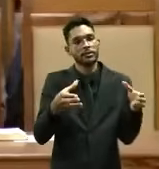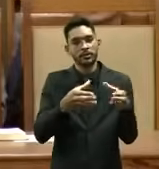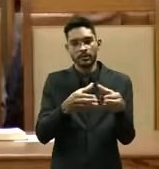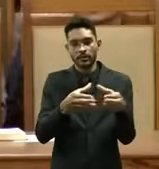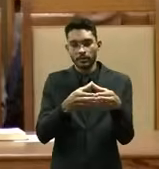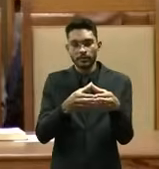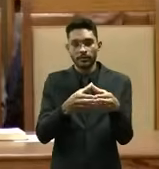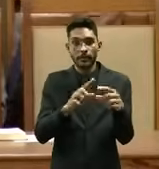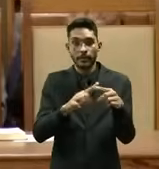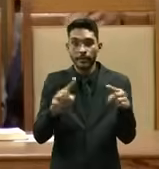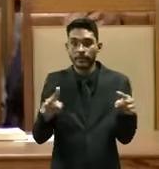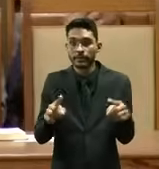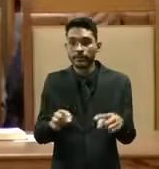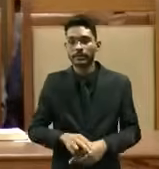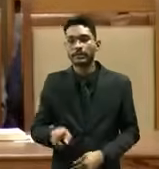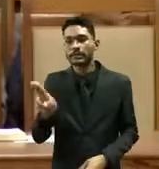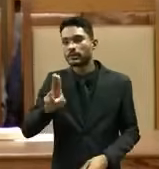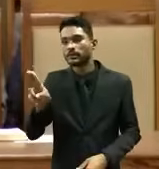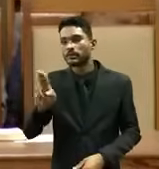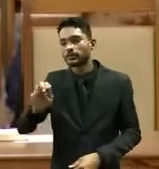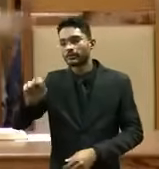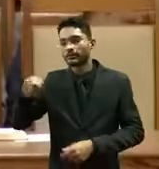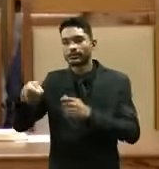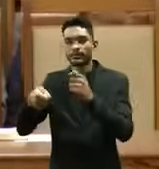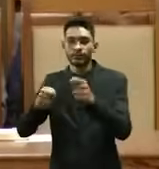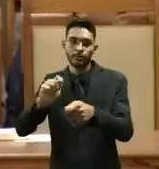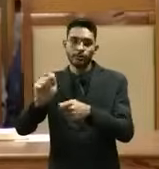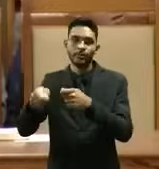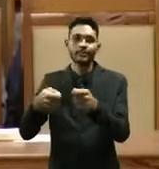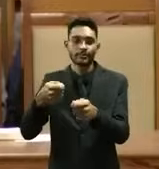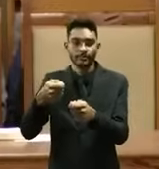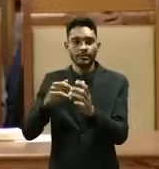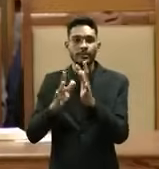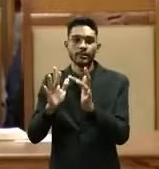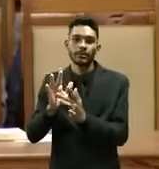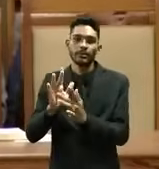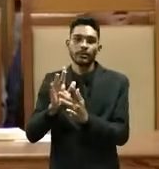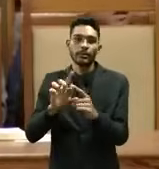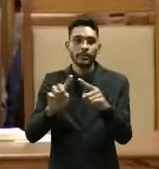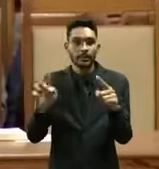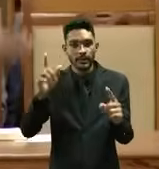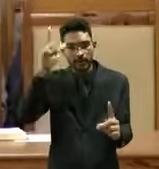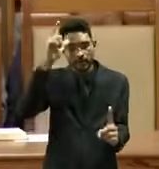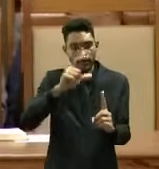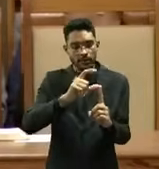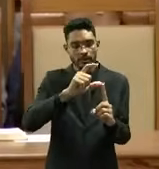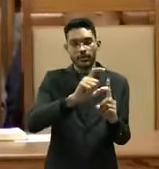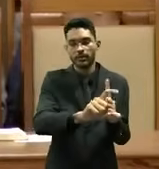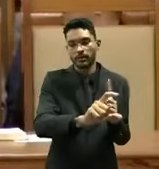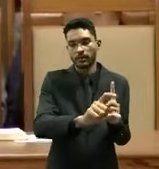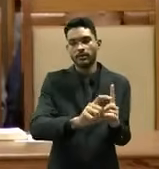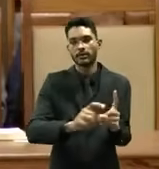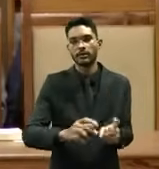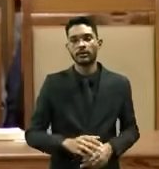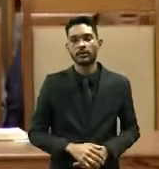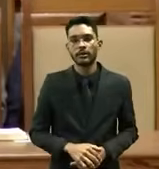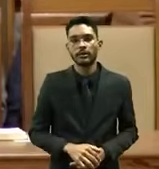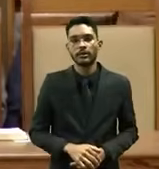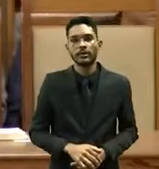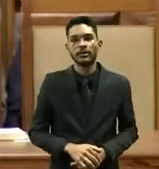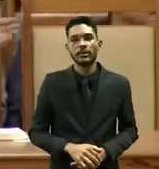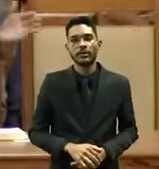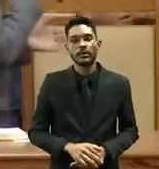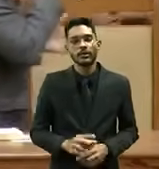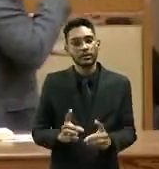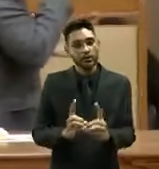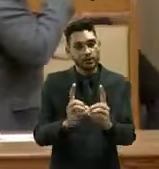nome e o demônio estava sendo expulso o que foi que Jesus Cristo disse para os discípulos quem não é comigo é contra